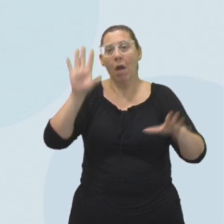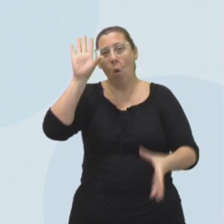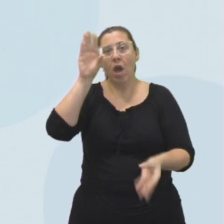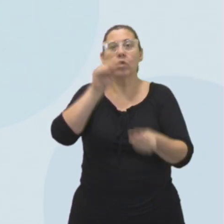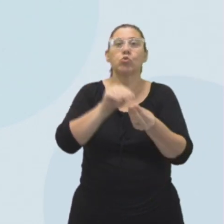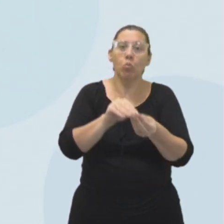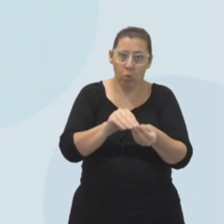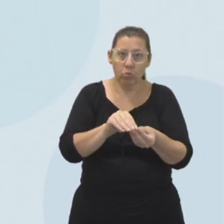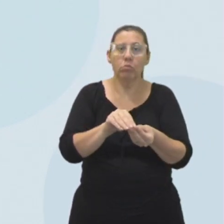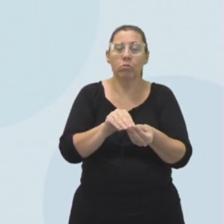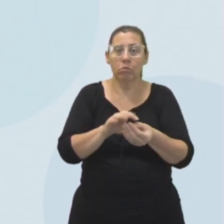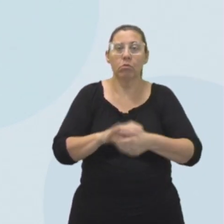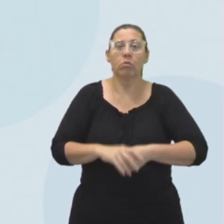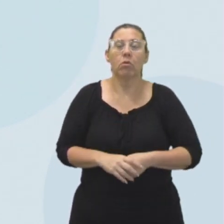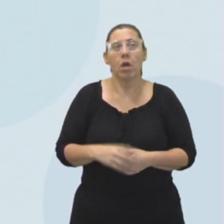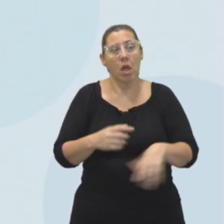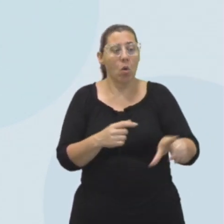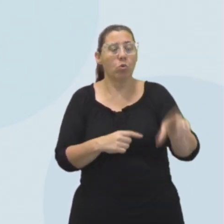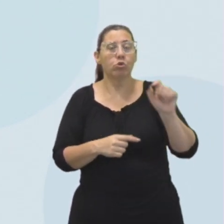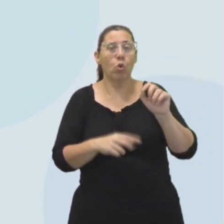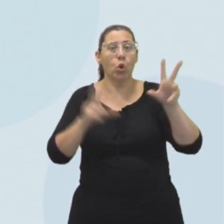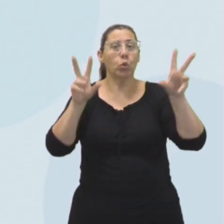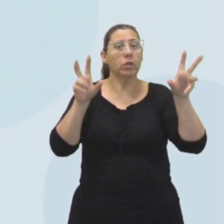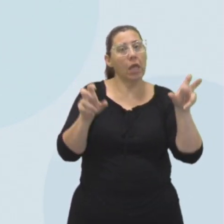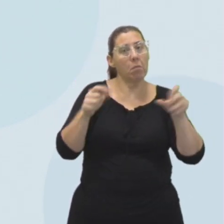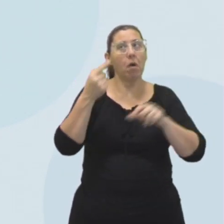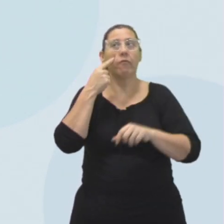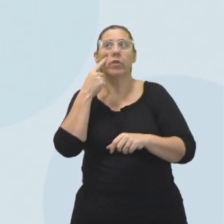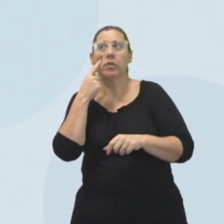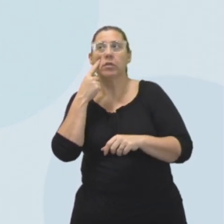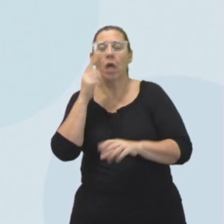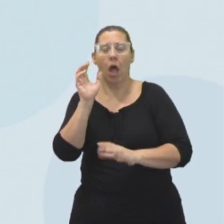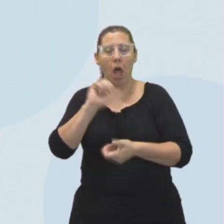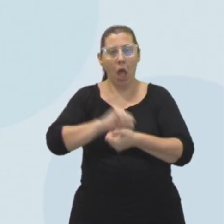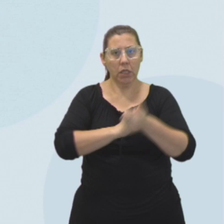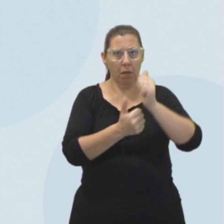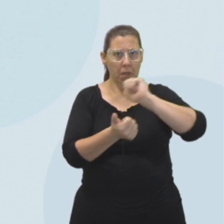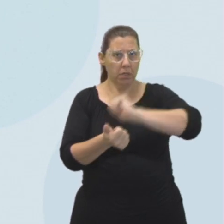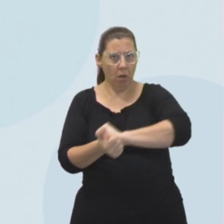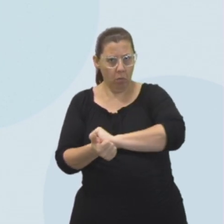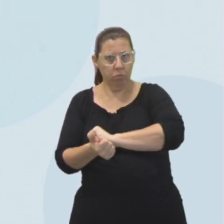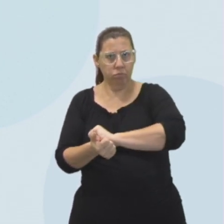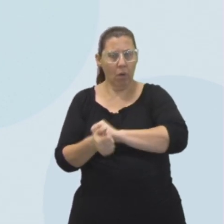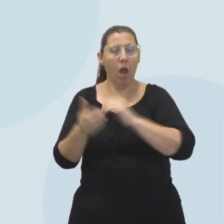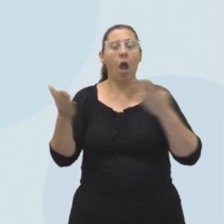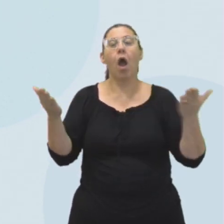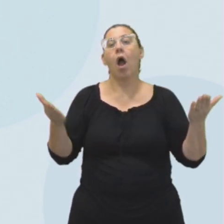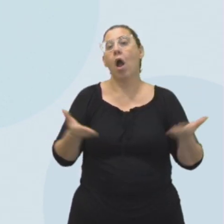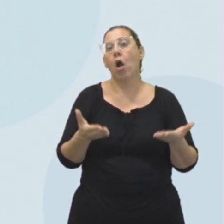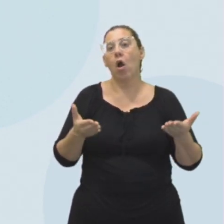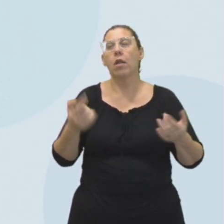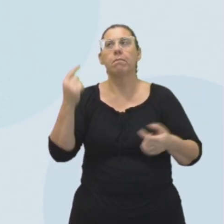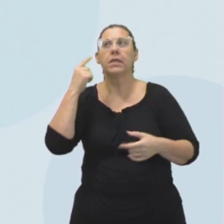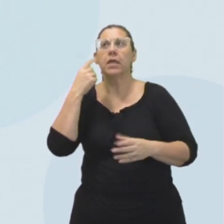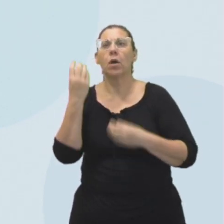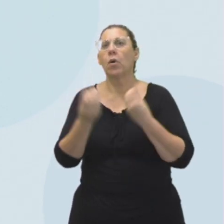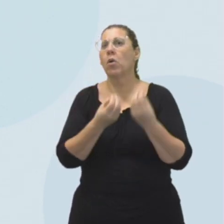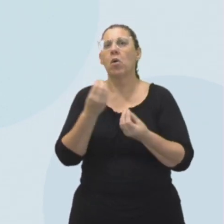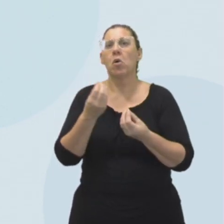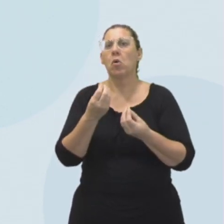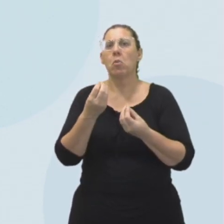propriamente dita eu escolho o tema, eu fiz o recorte ao tema, agora eu preciso pensar como eu